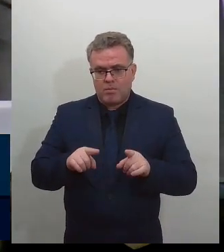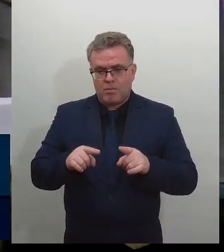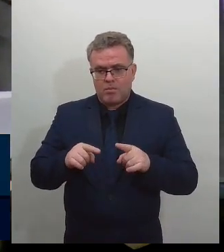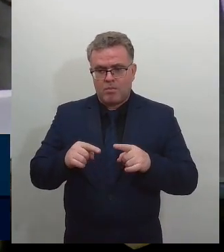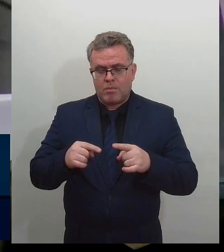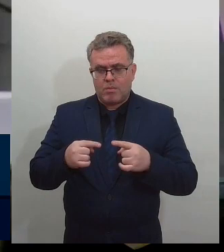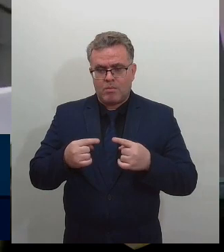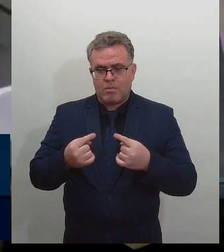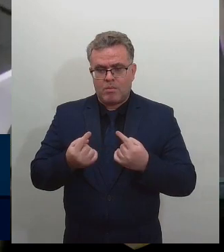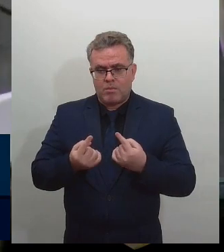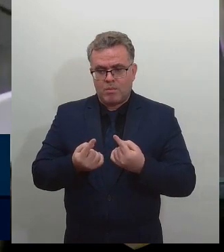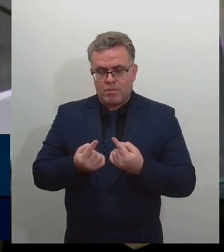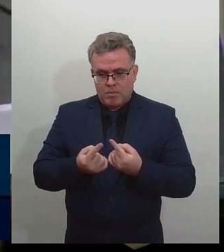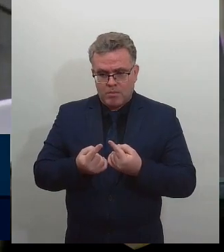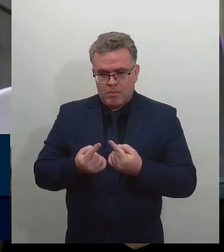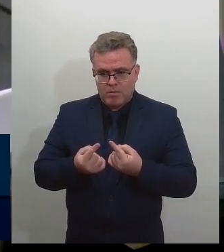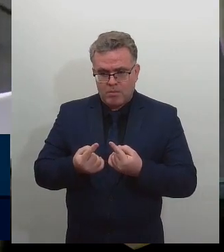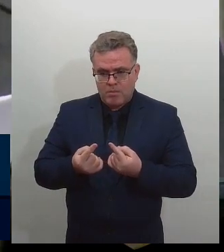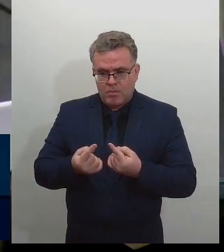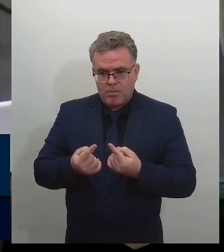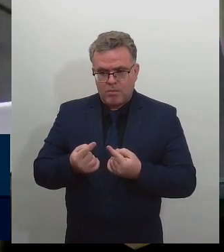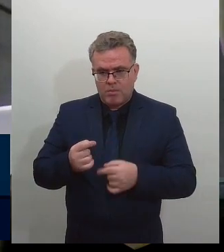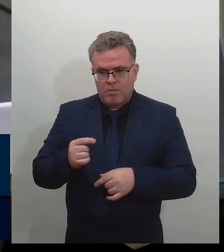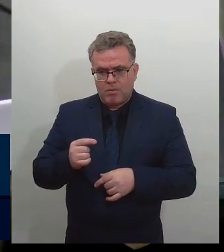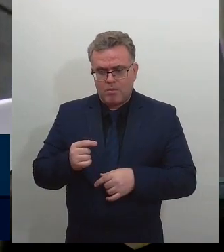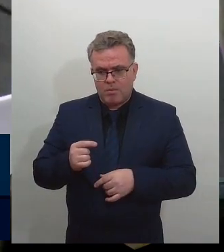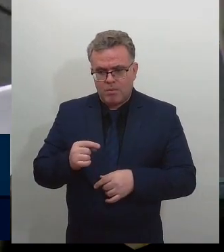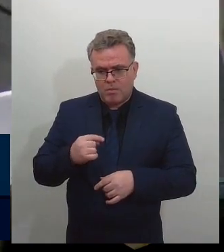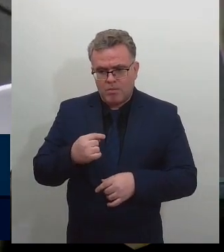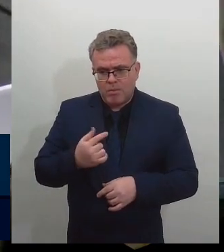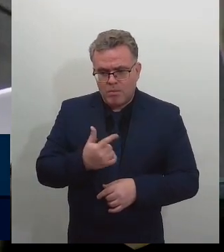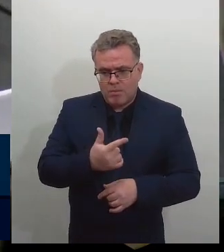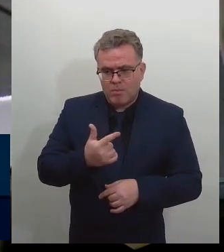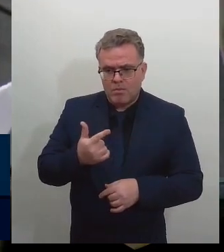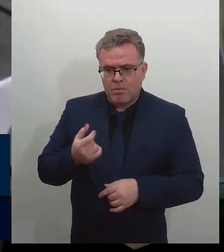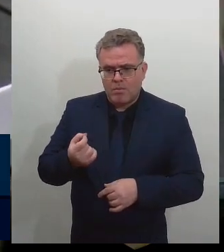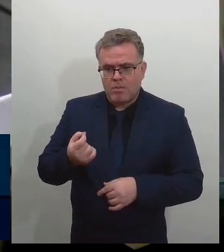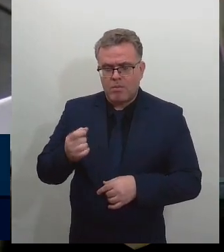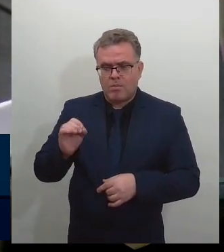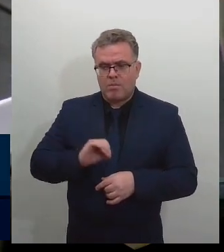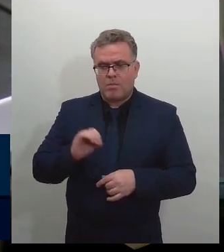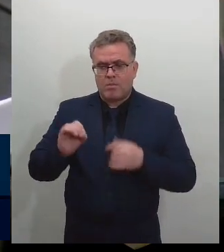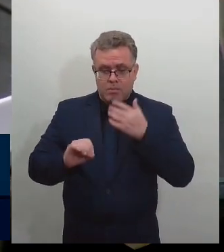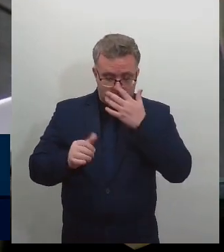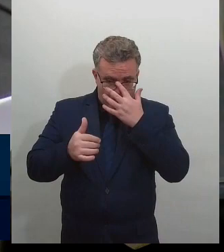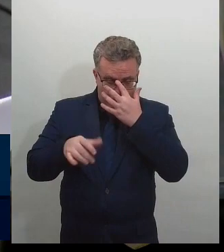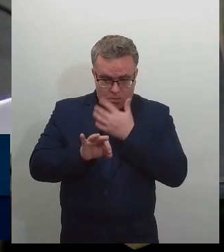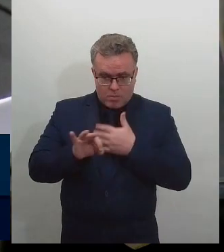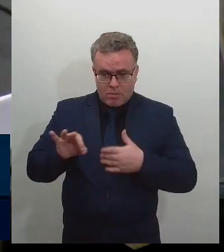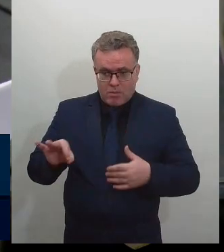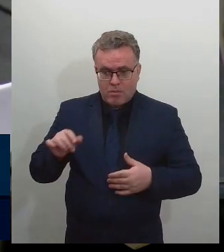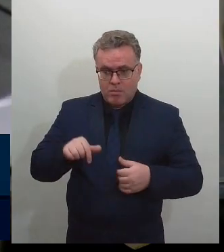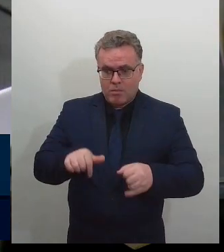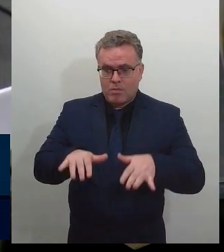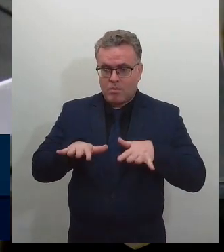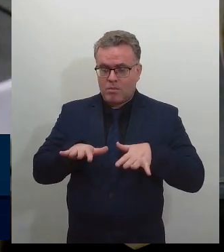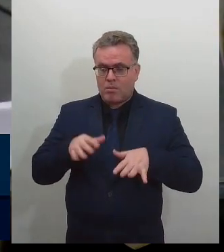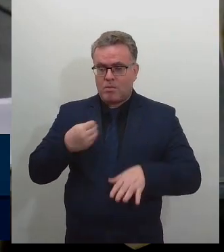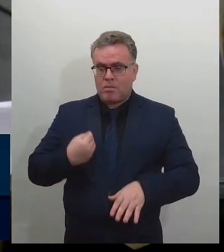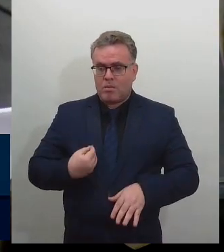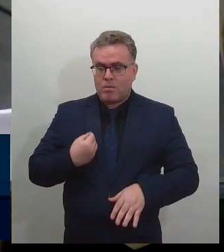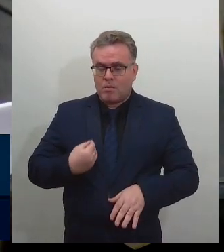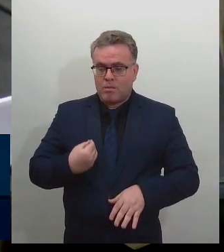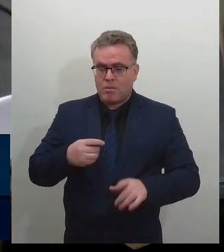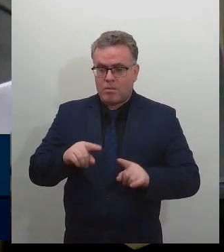da semana que vem, que no dia 20 de outubro, às 10 horas aqui no plenário, teremos uma sessão especial em